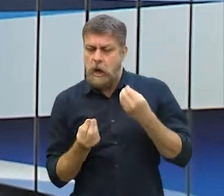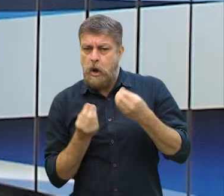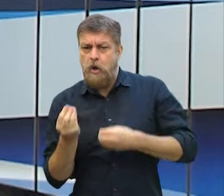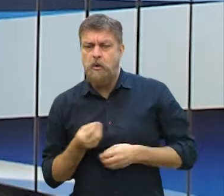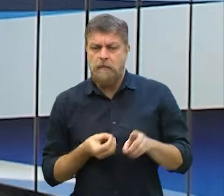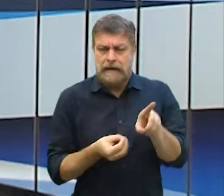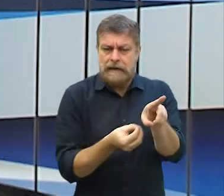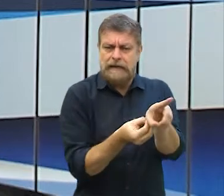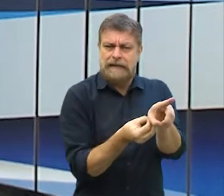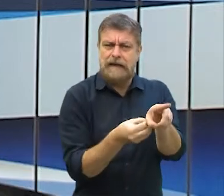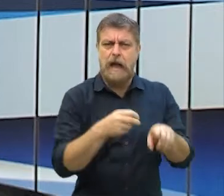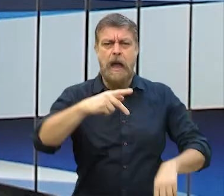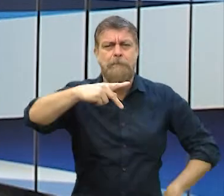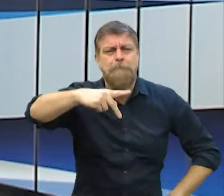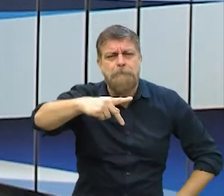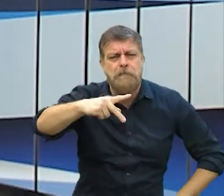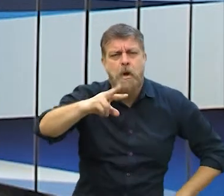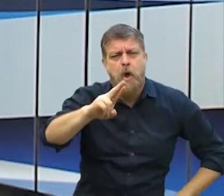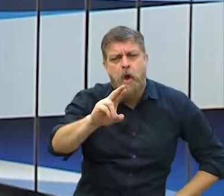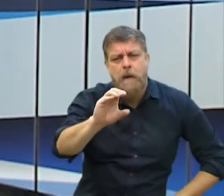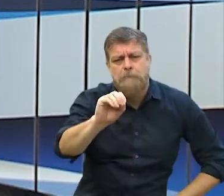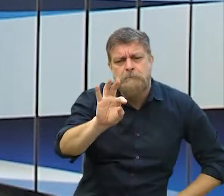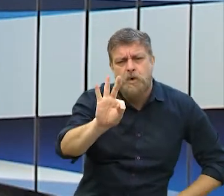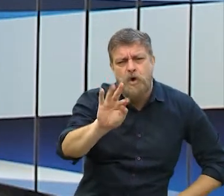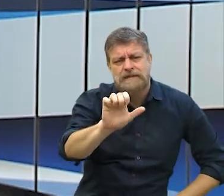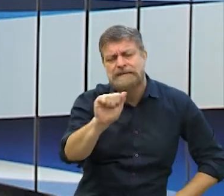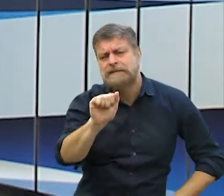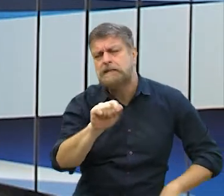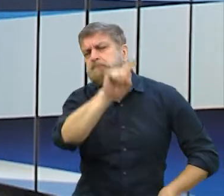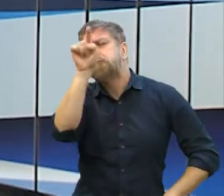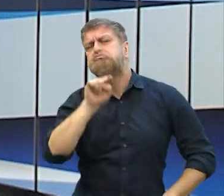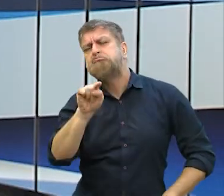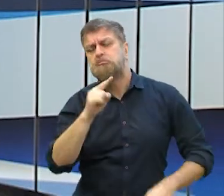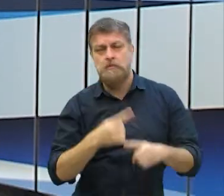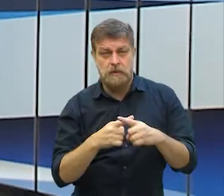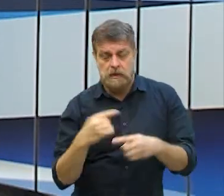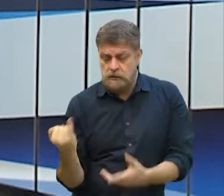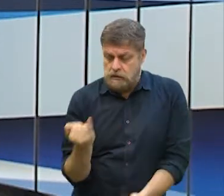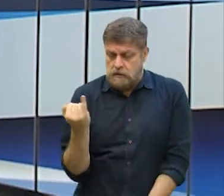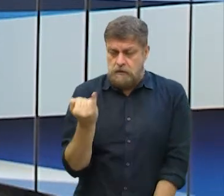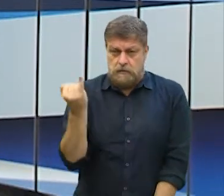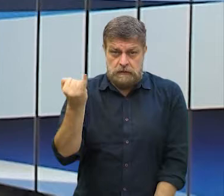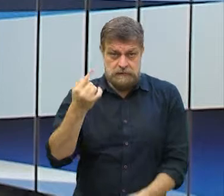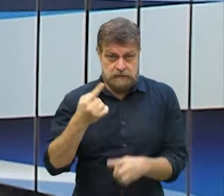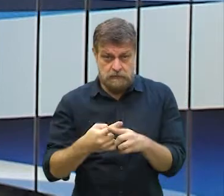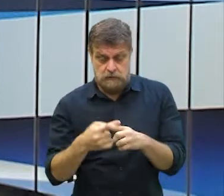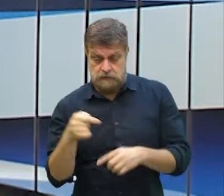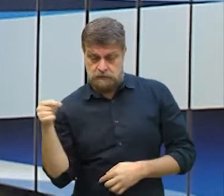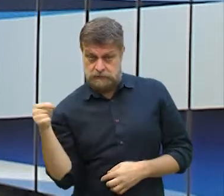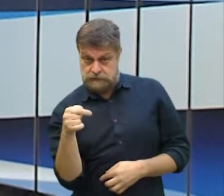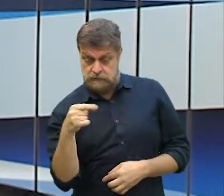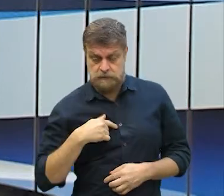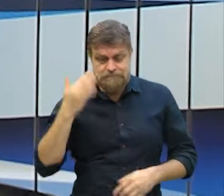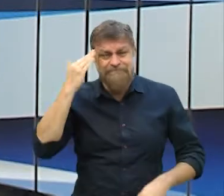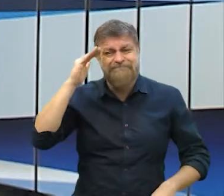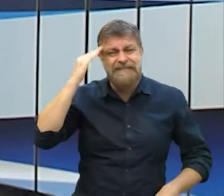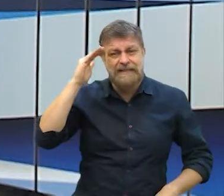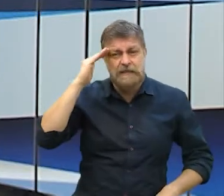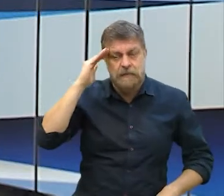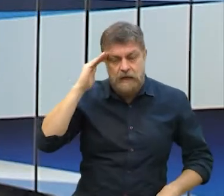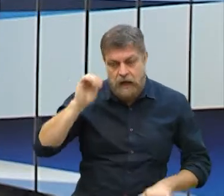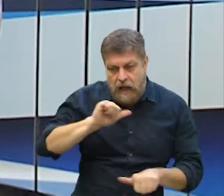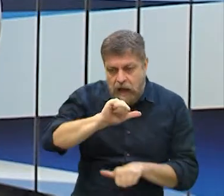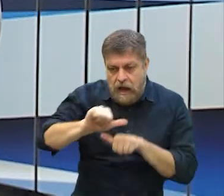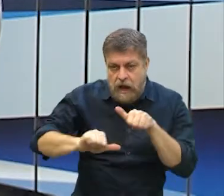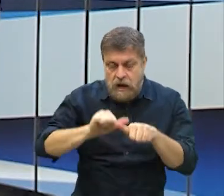que serve a glândula. Então, quais são as funções, a importância, porque talvez esse